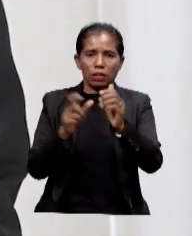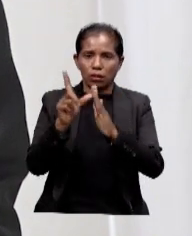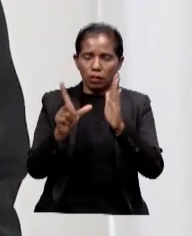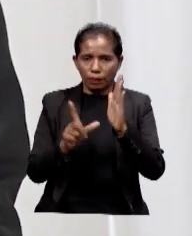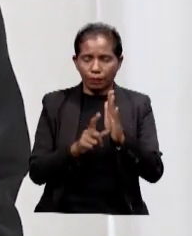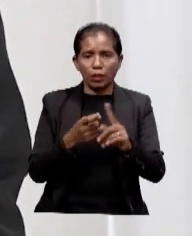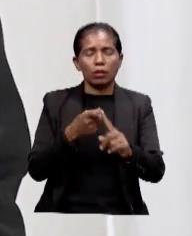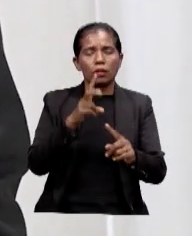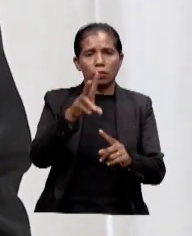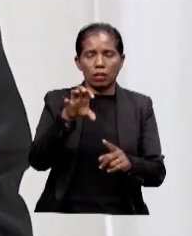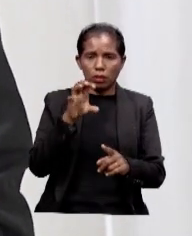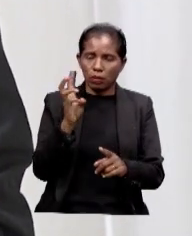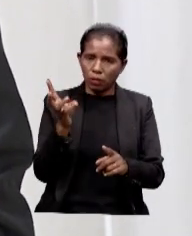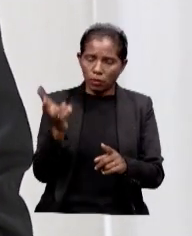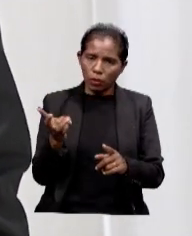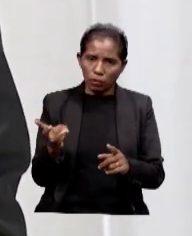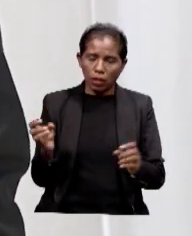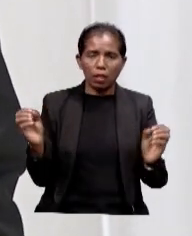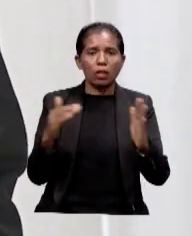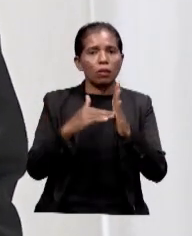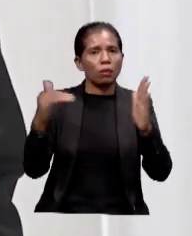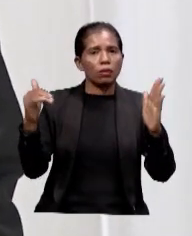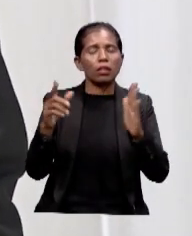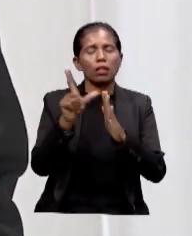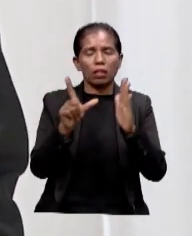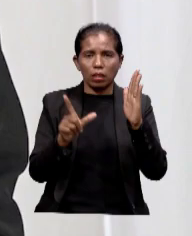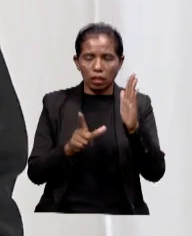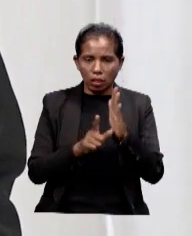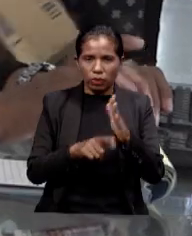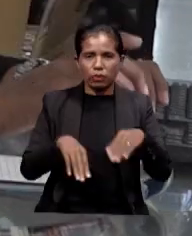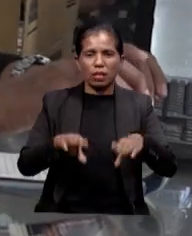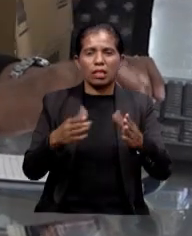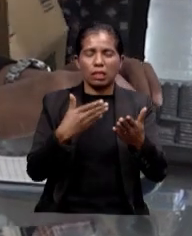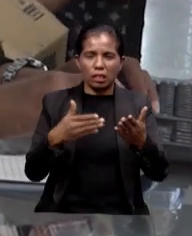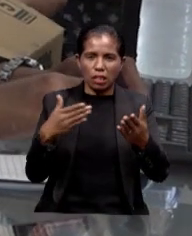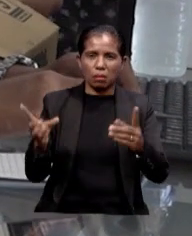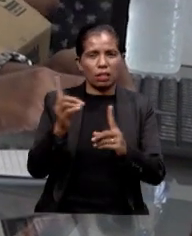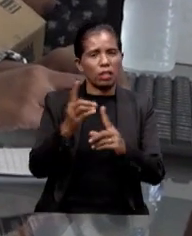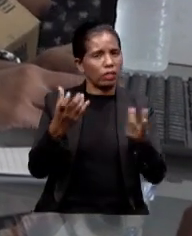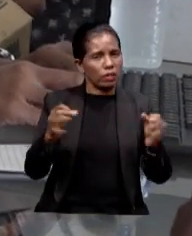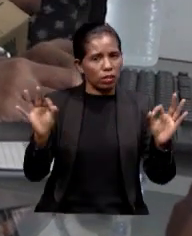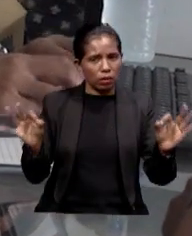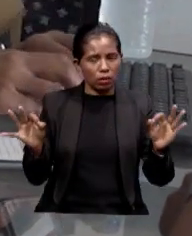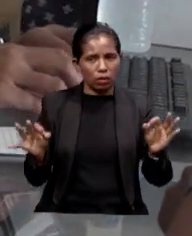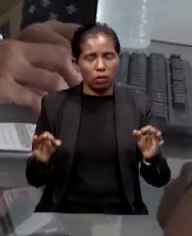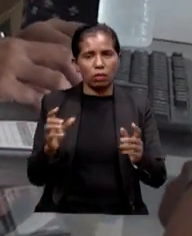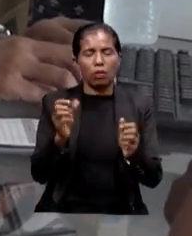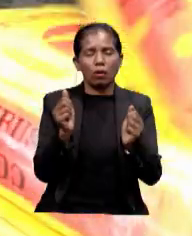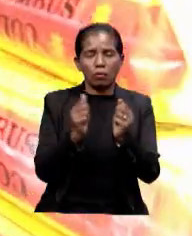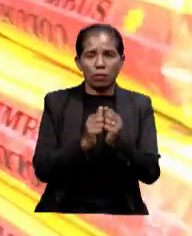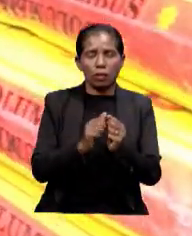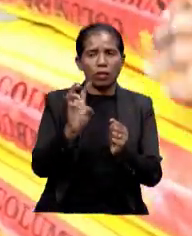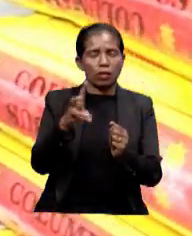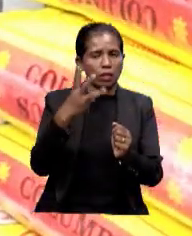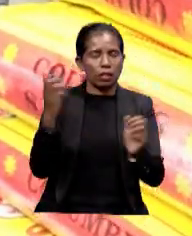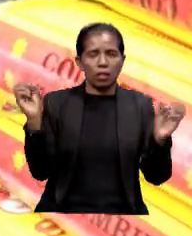neve contra lei né, maioria faz produto lhe prazo, o total 117 não lhe a